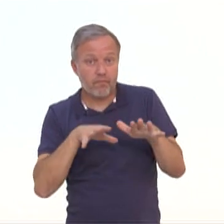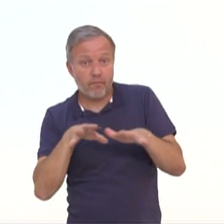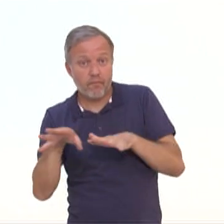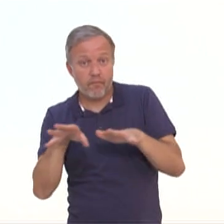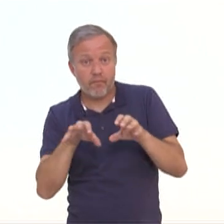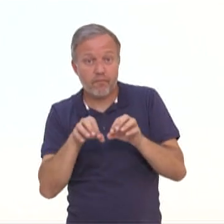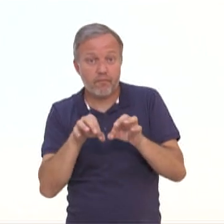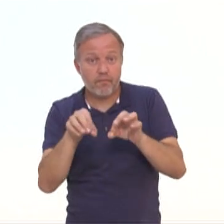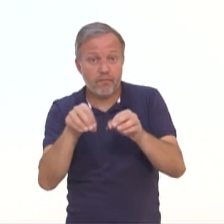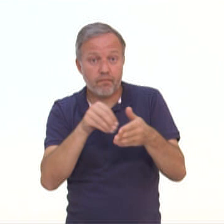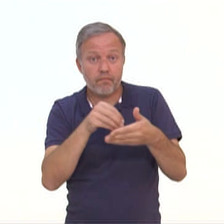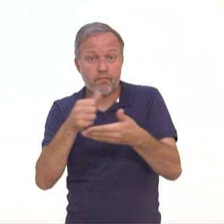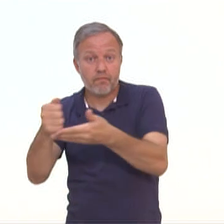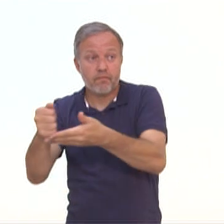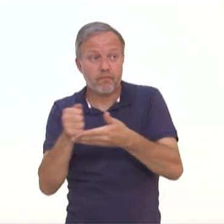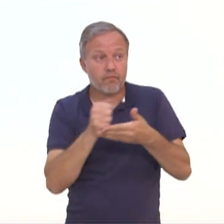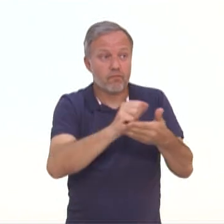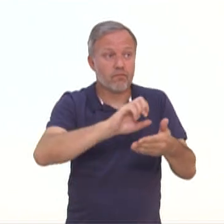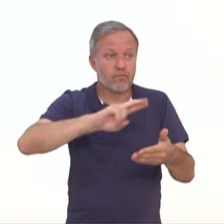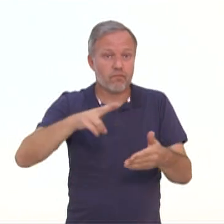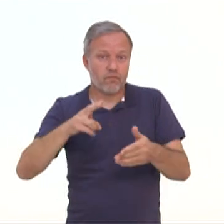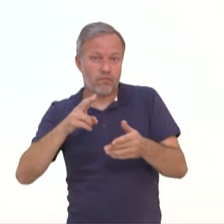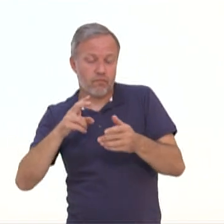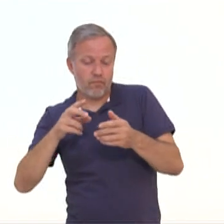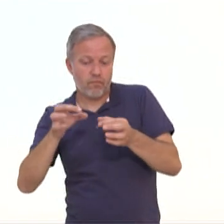ou administração?